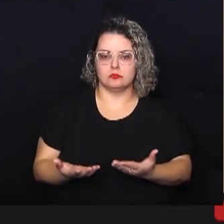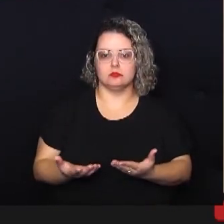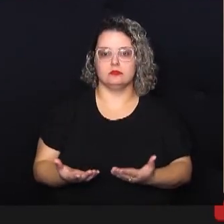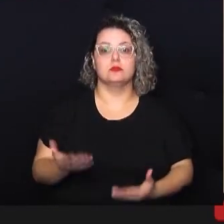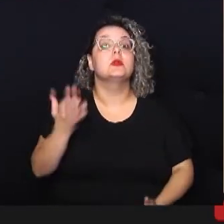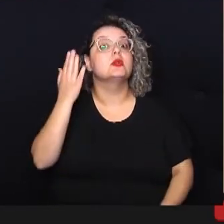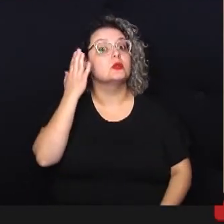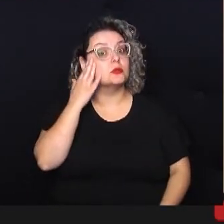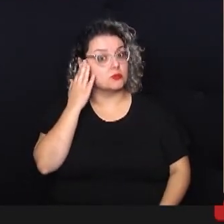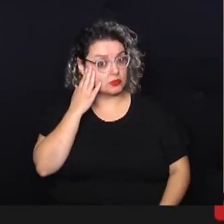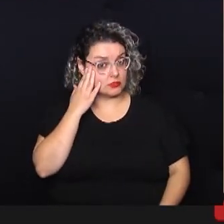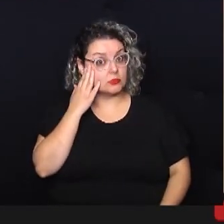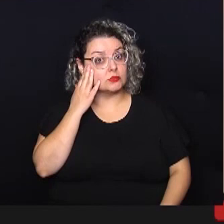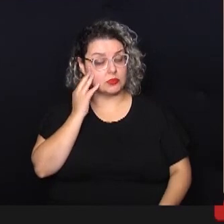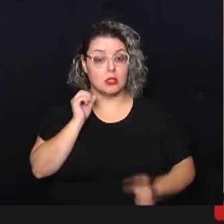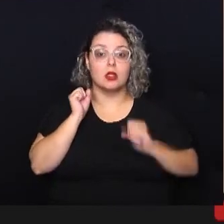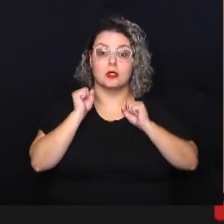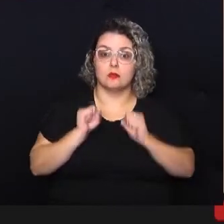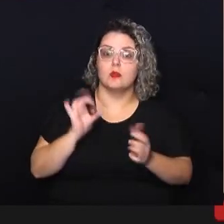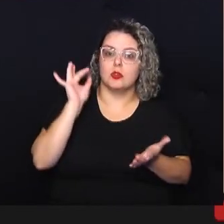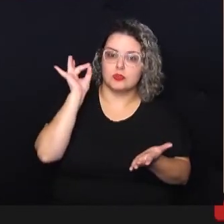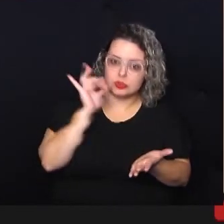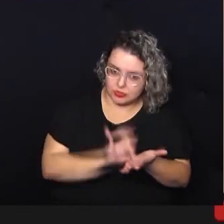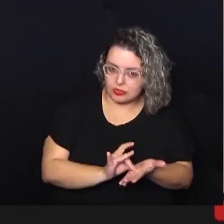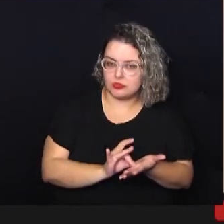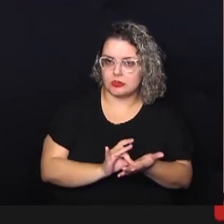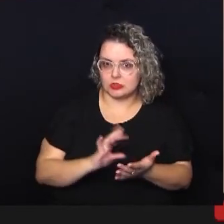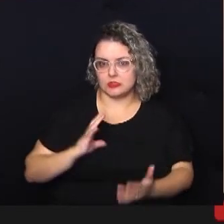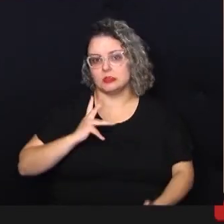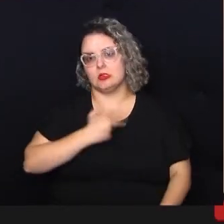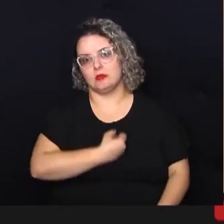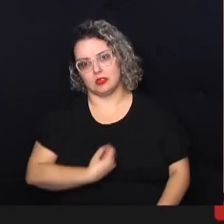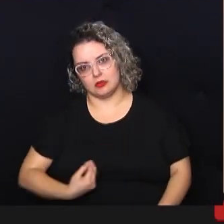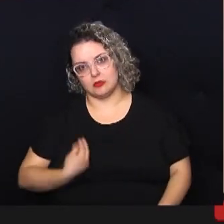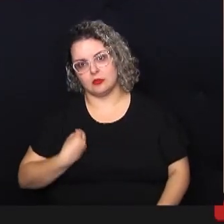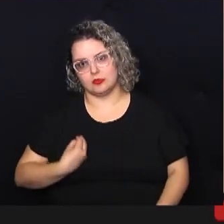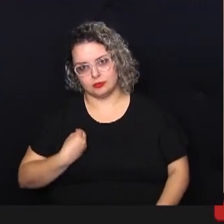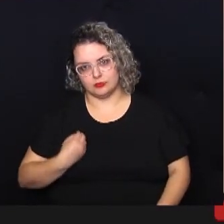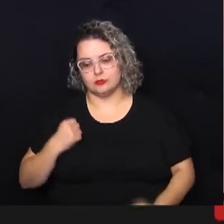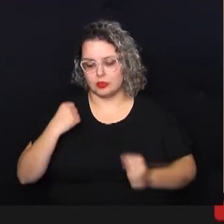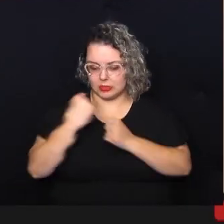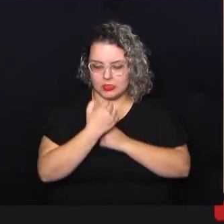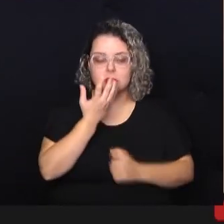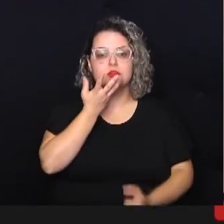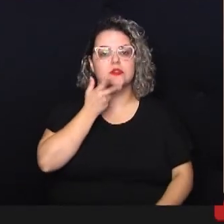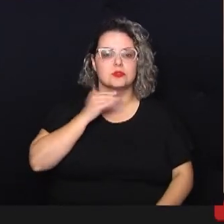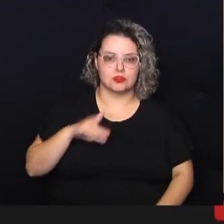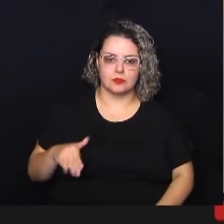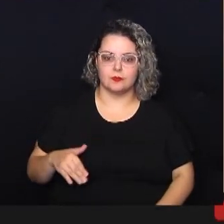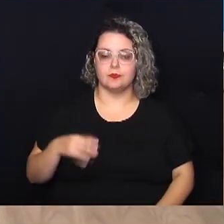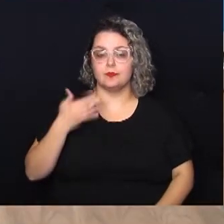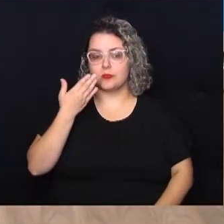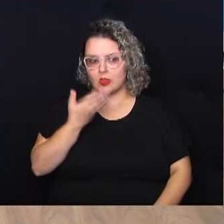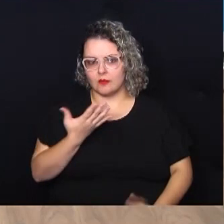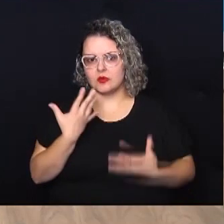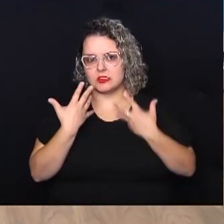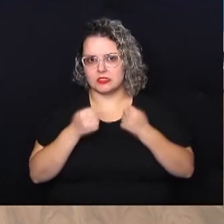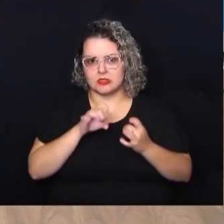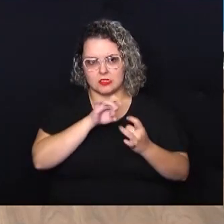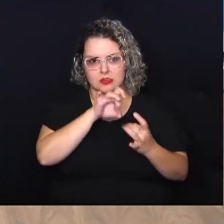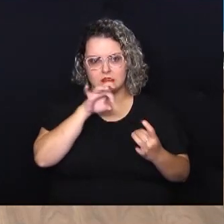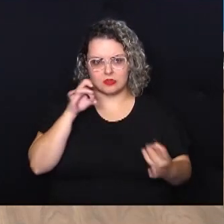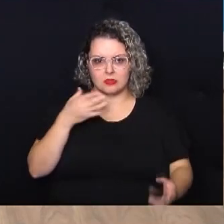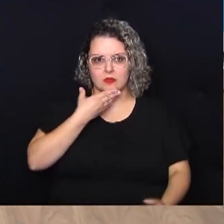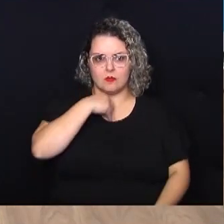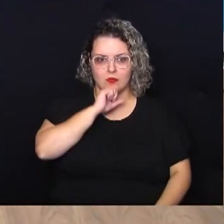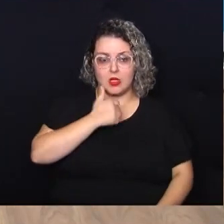sei que pode, de verdade, salvar vidas, proteger crianças. Você chegou a receber feedbacks de